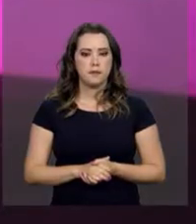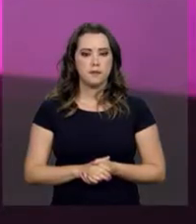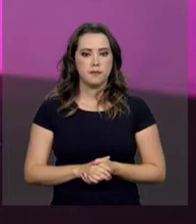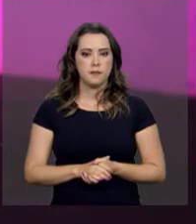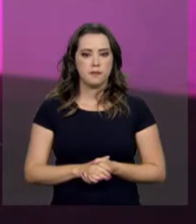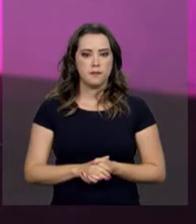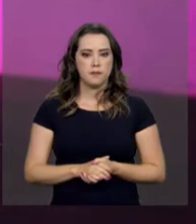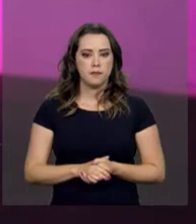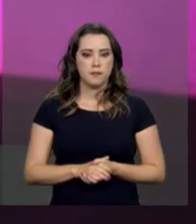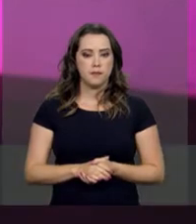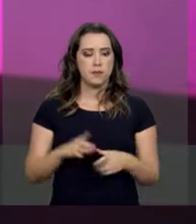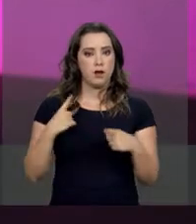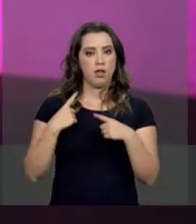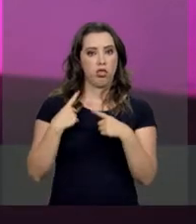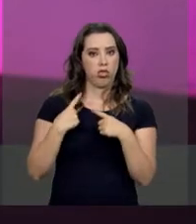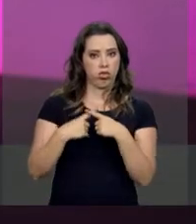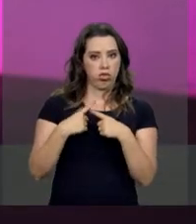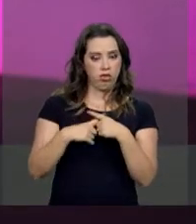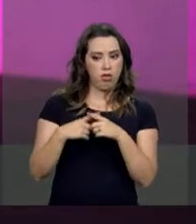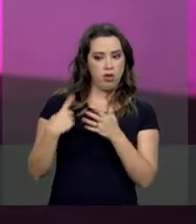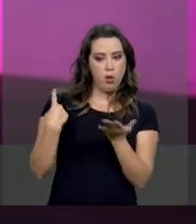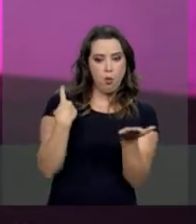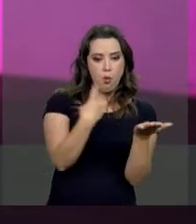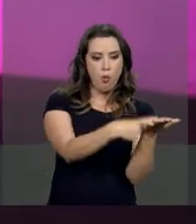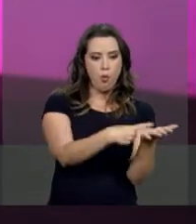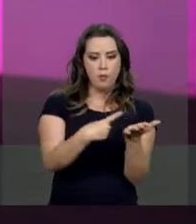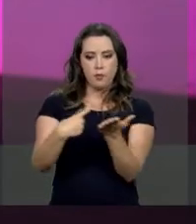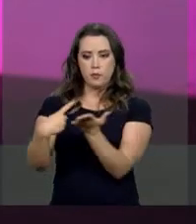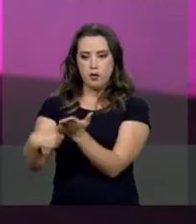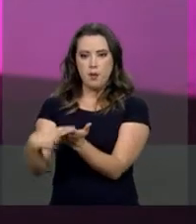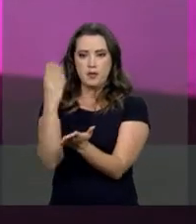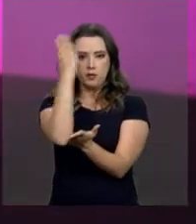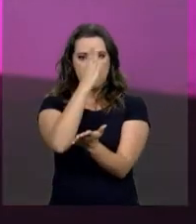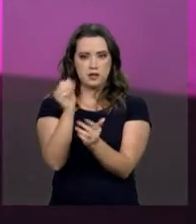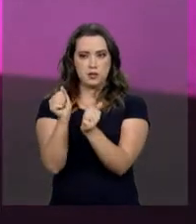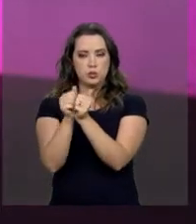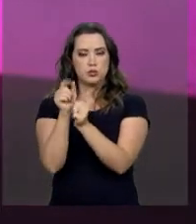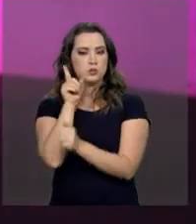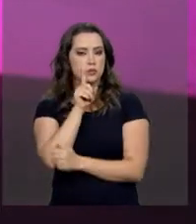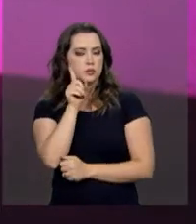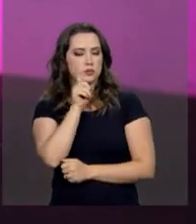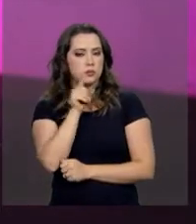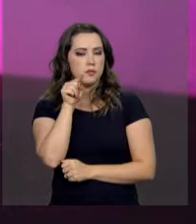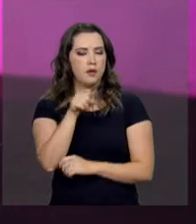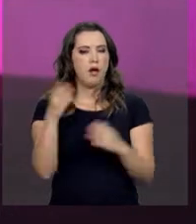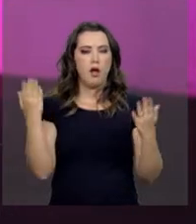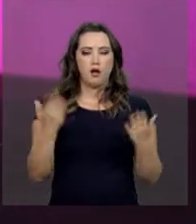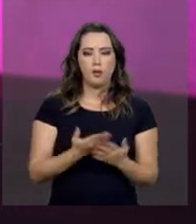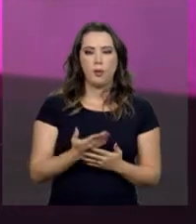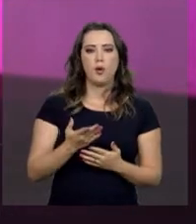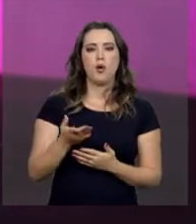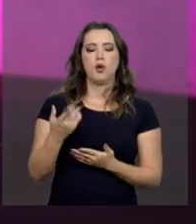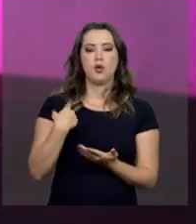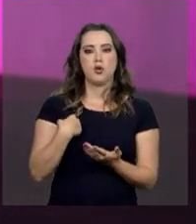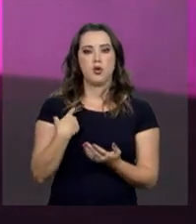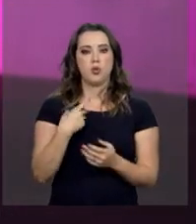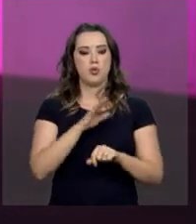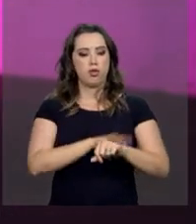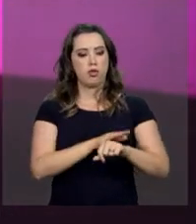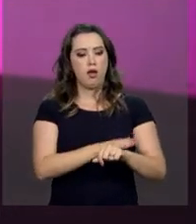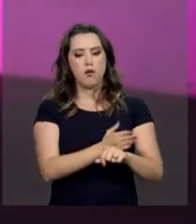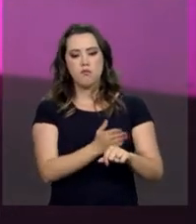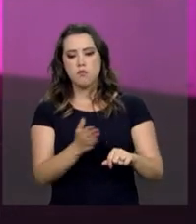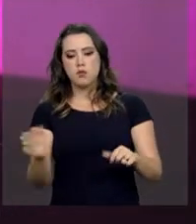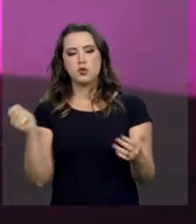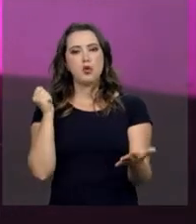graças a um acordo de previdência social entre o brasil e os estados unidos agora a contagem do tempo de